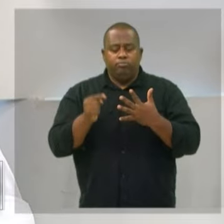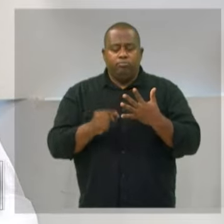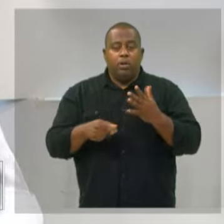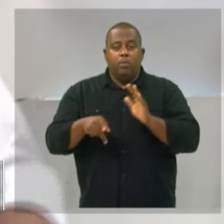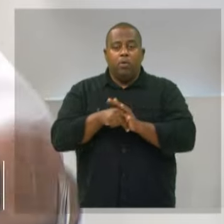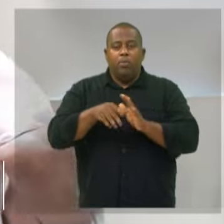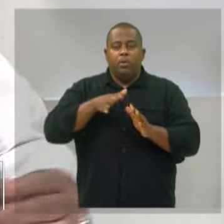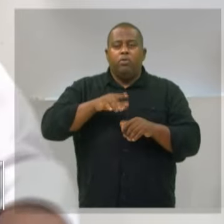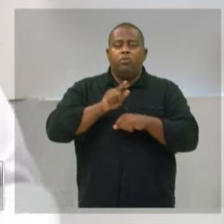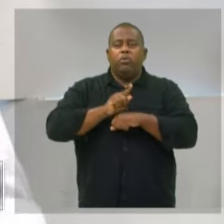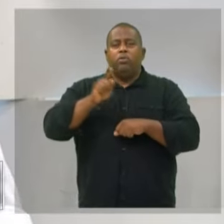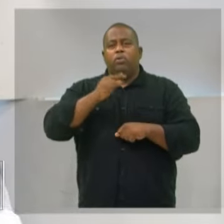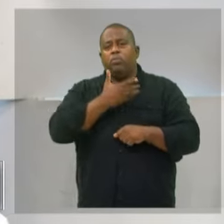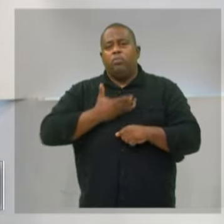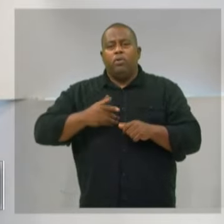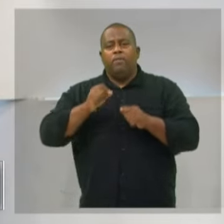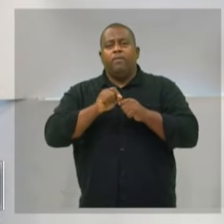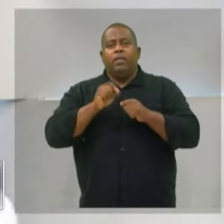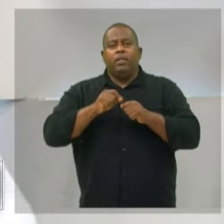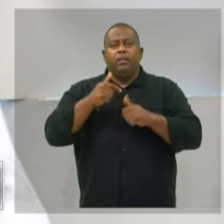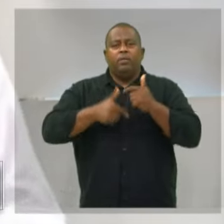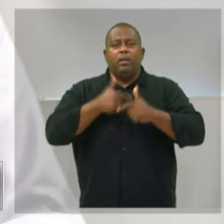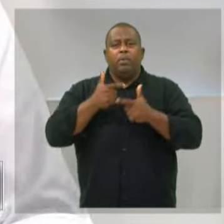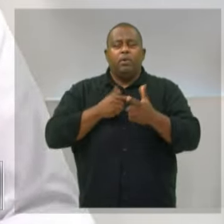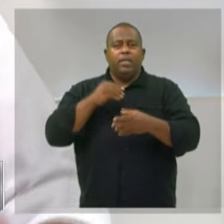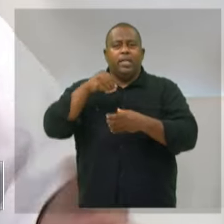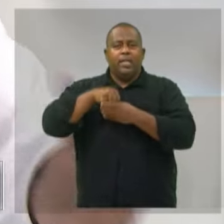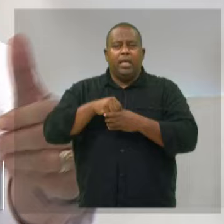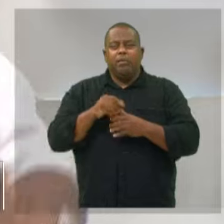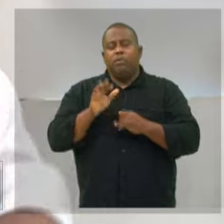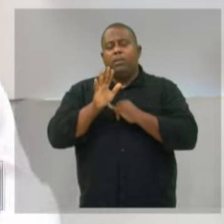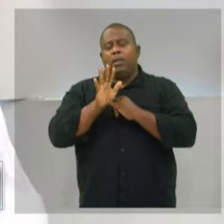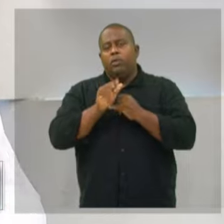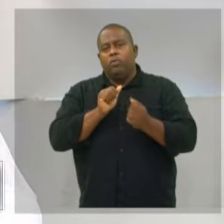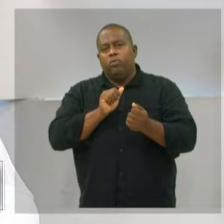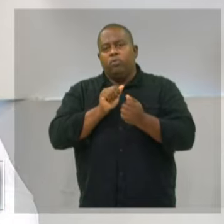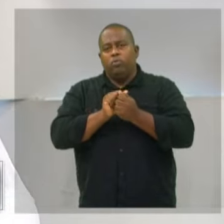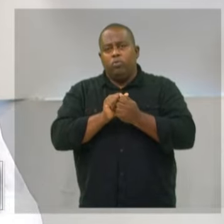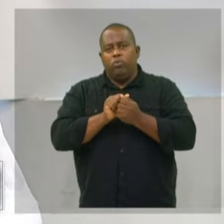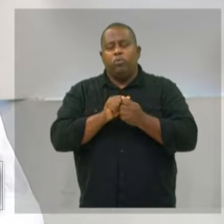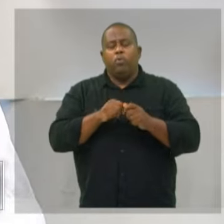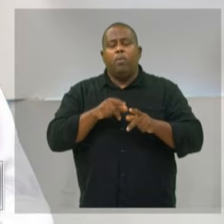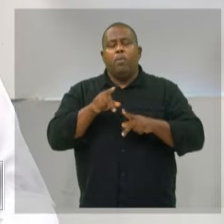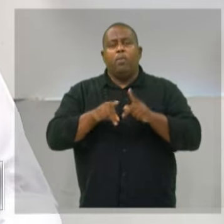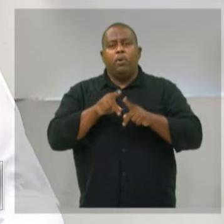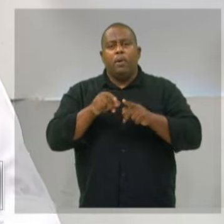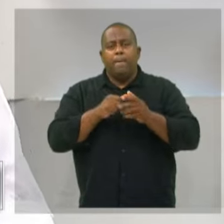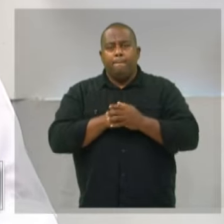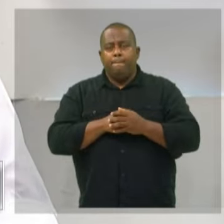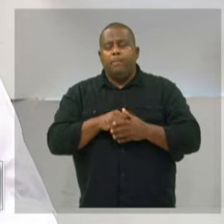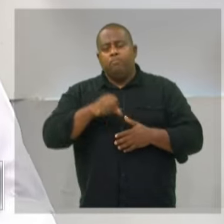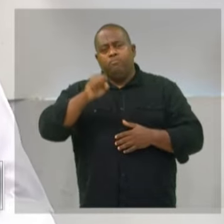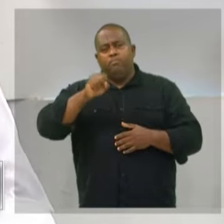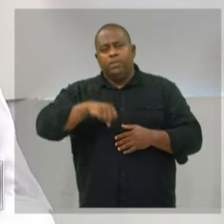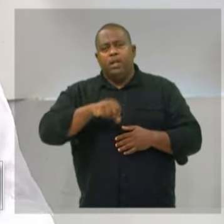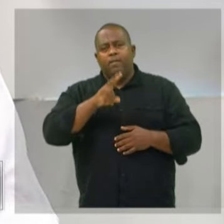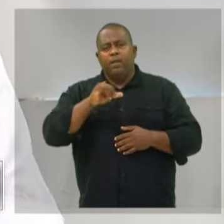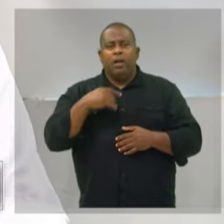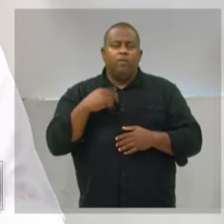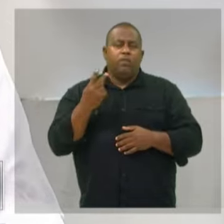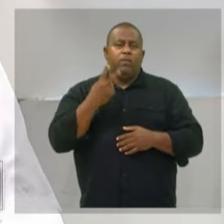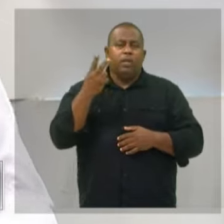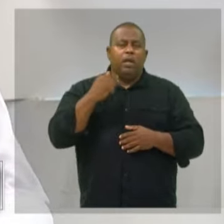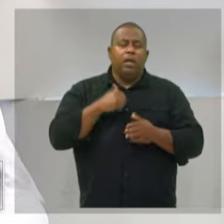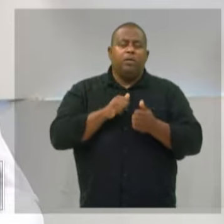pública nós vamos fazer esse trabalho dentro do município de Camaçari juntamente com a nossa população e sim vamos valorizar o